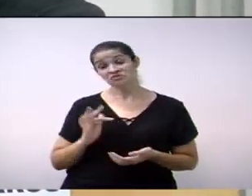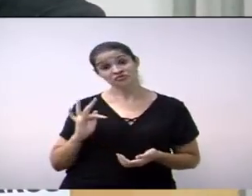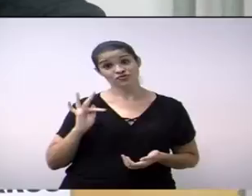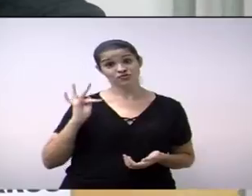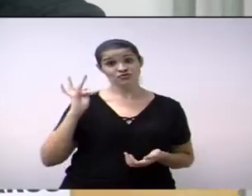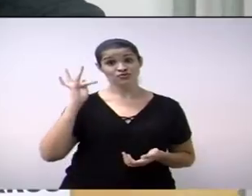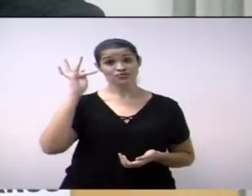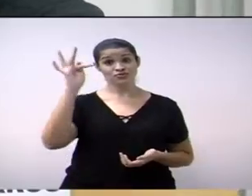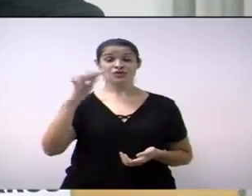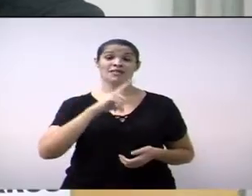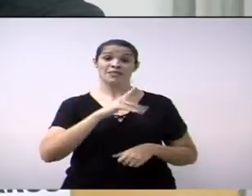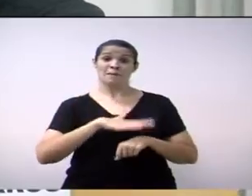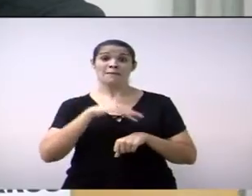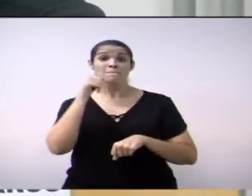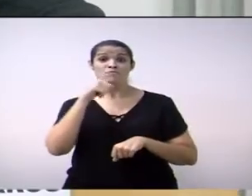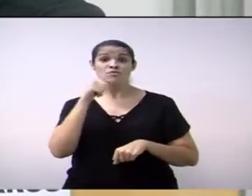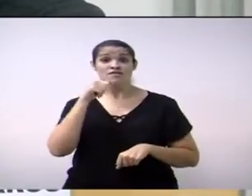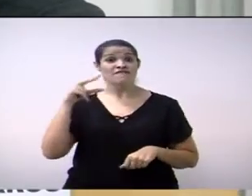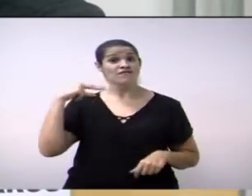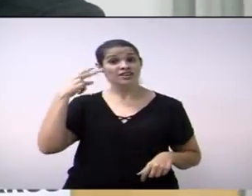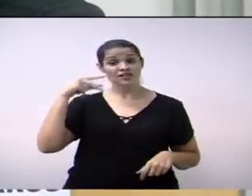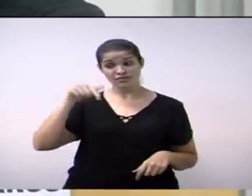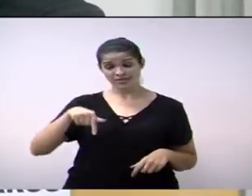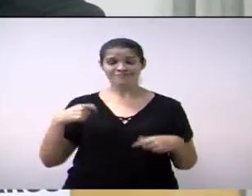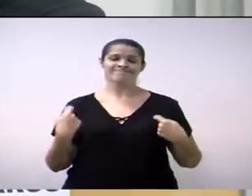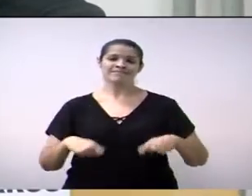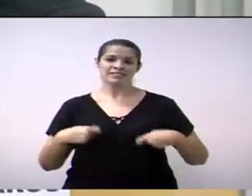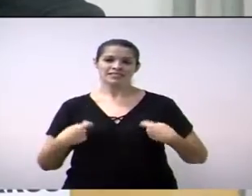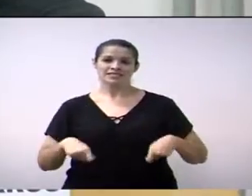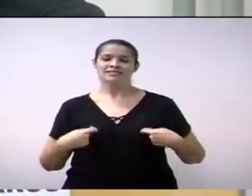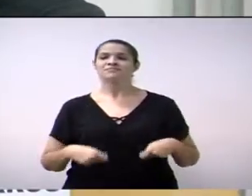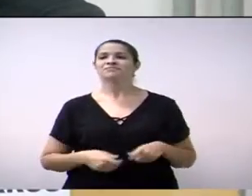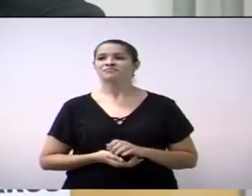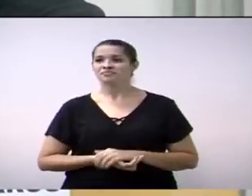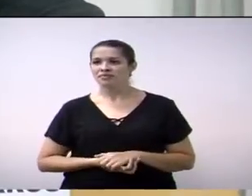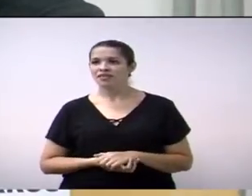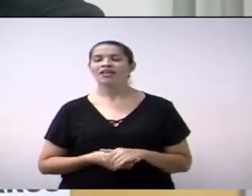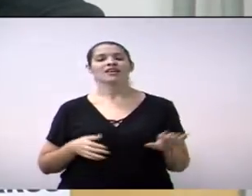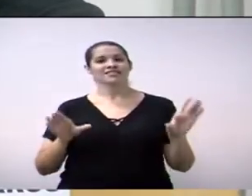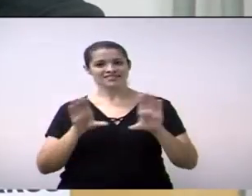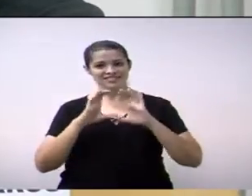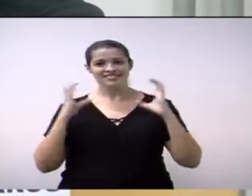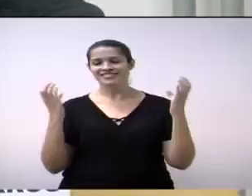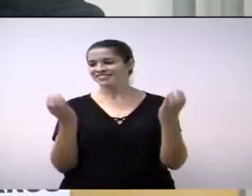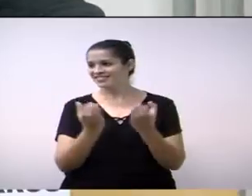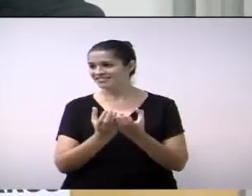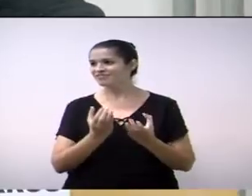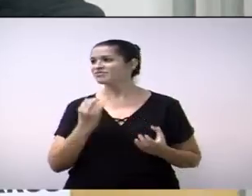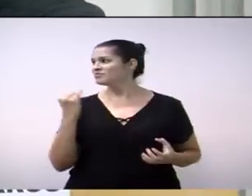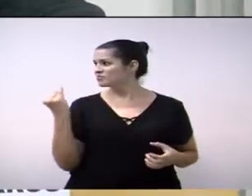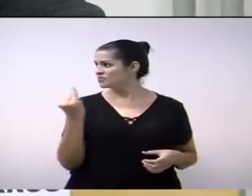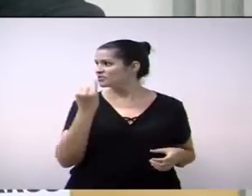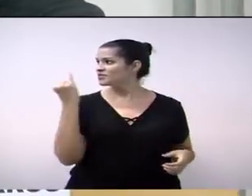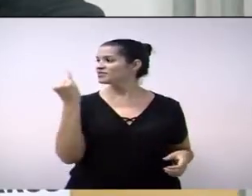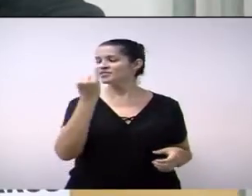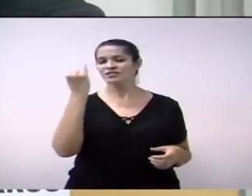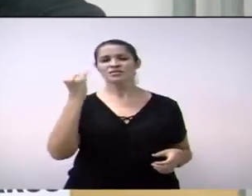sabe, tenha mais mulheres dentro do parlamento, dentro da Câmara Municipal. Isso é importante, traz